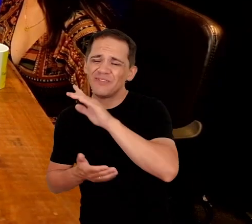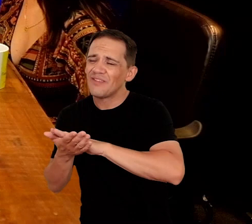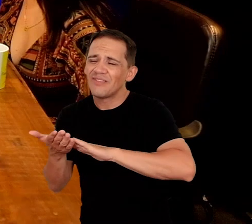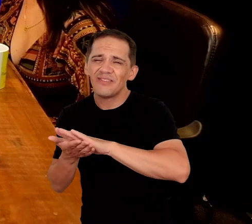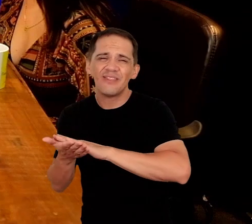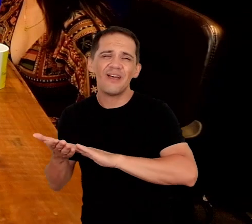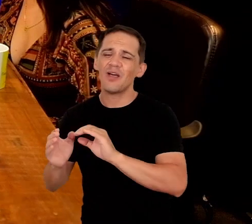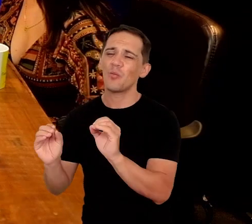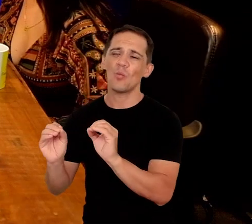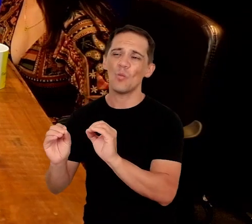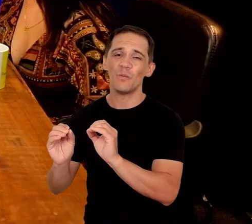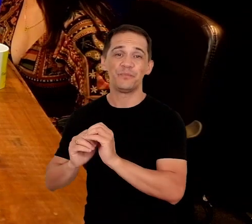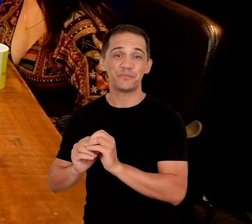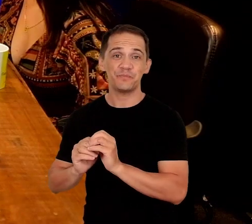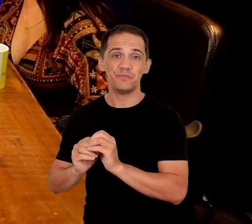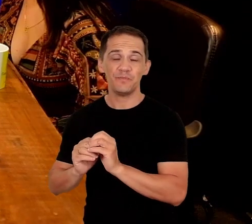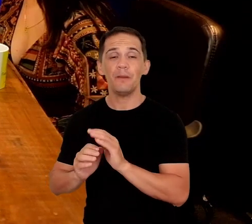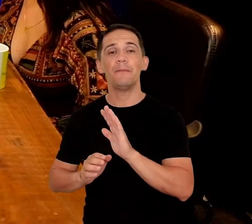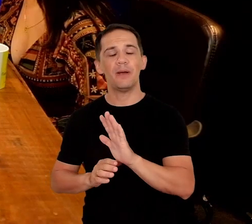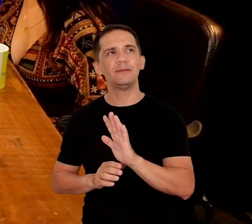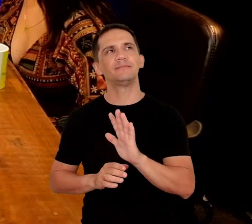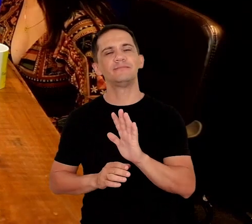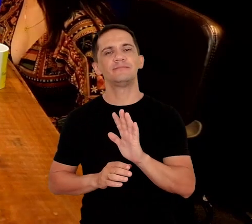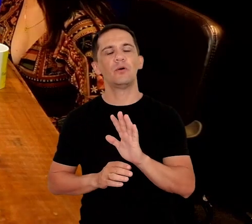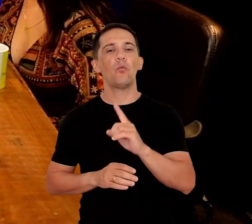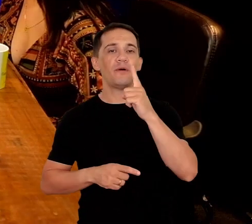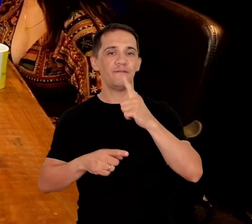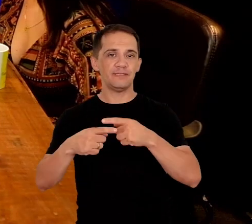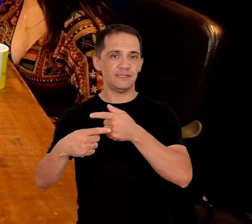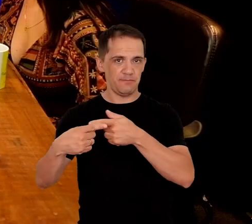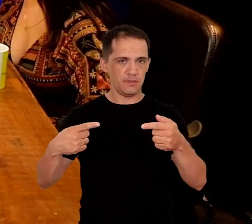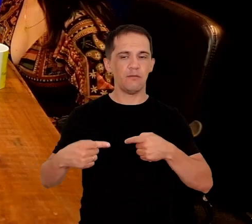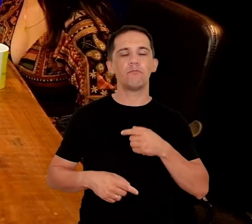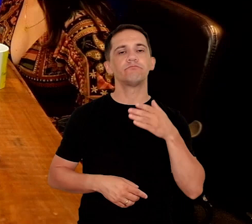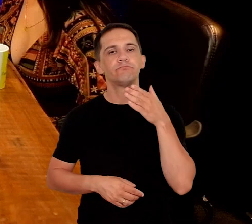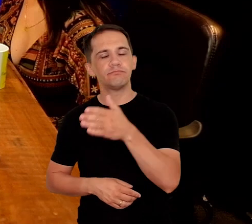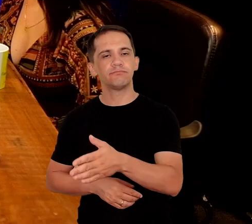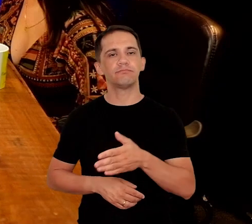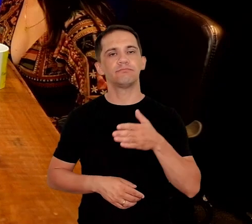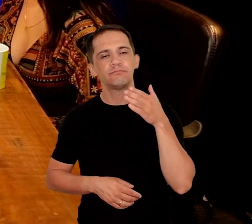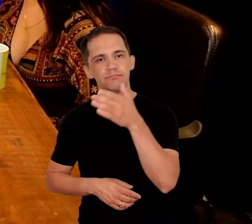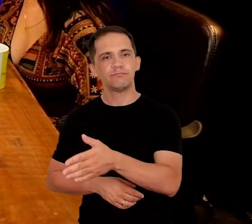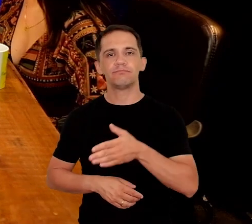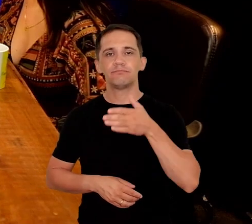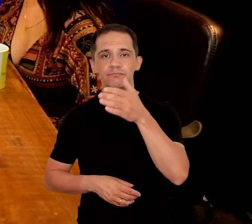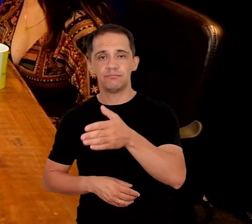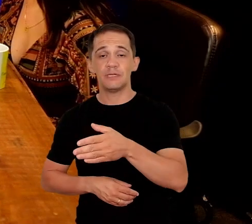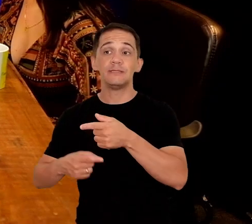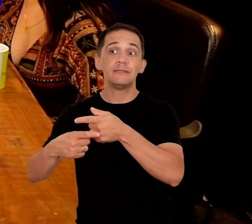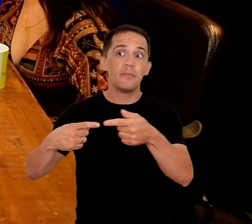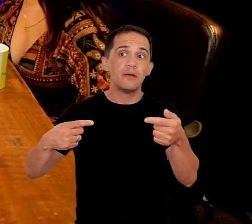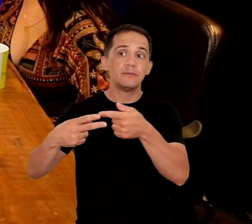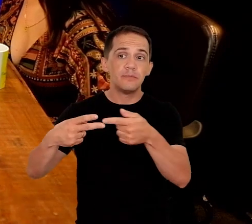primeira aula, eles voltam para casa, assim, ó, eu tenho a cada 3, eu vou uma vez por semana, né? A cada 3 semanas eu faço um